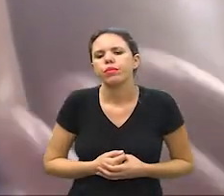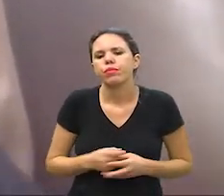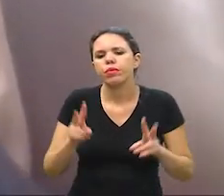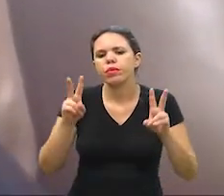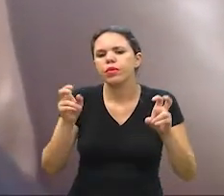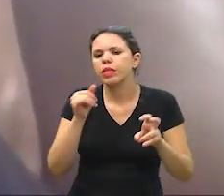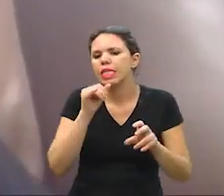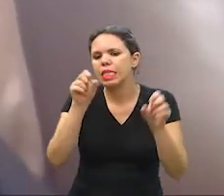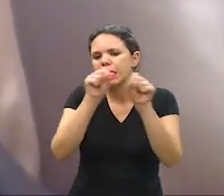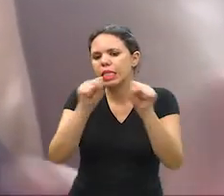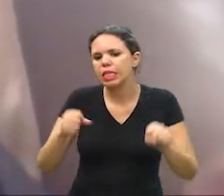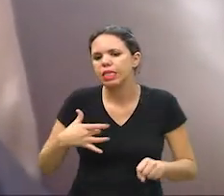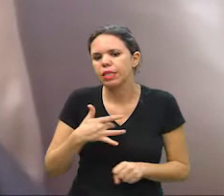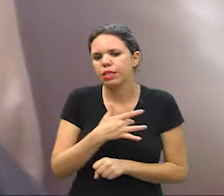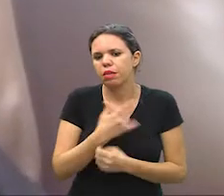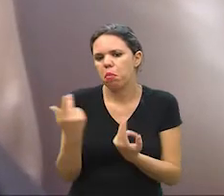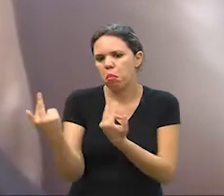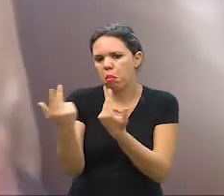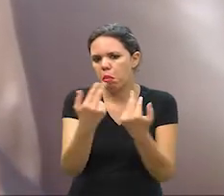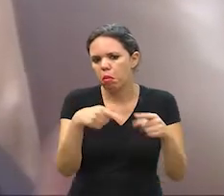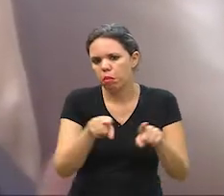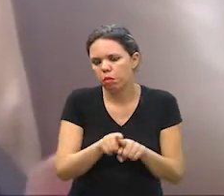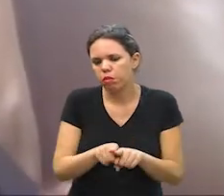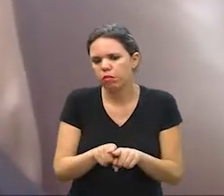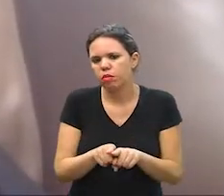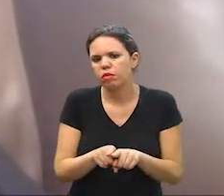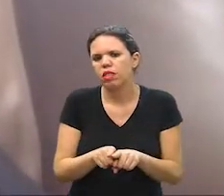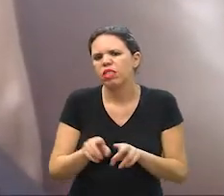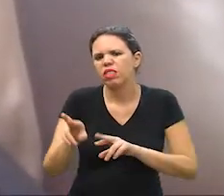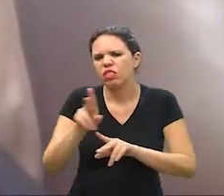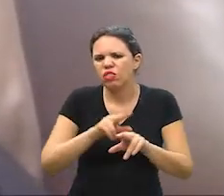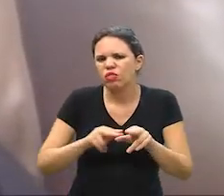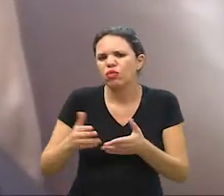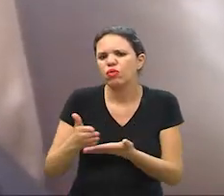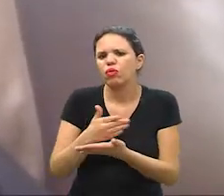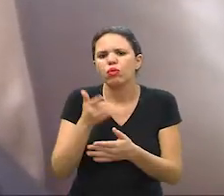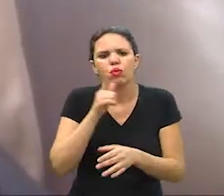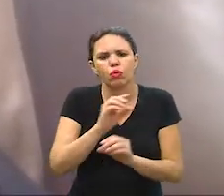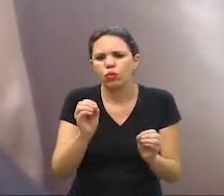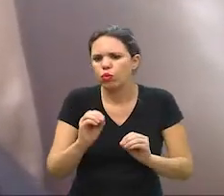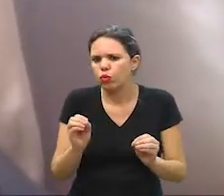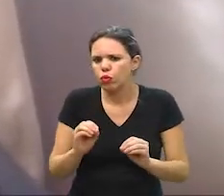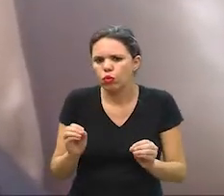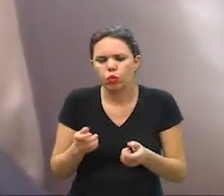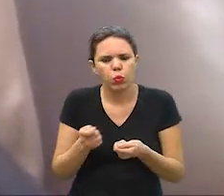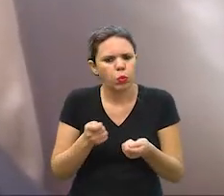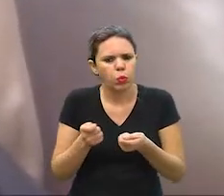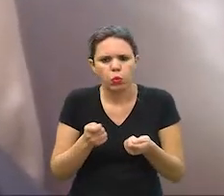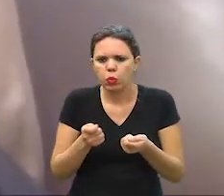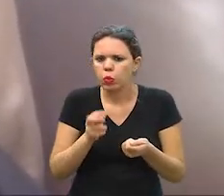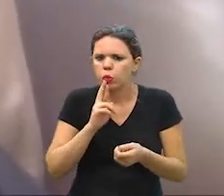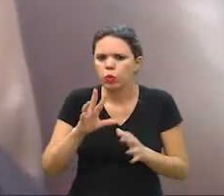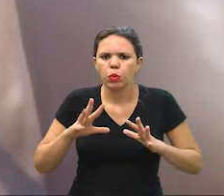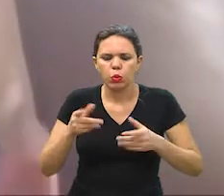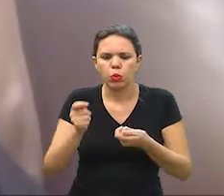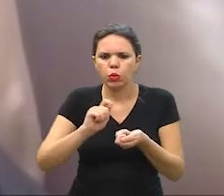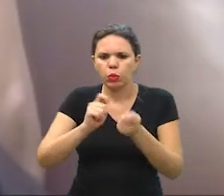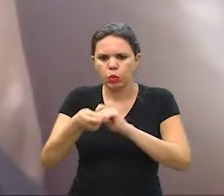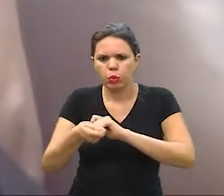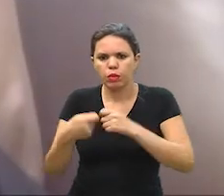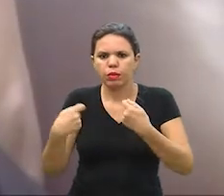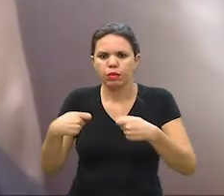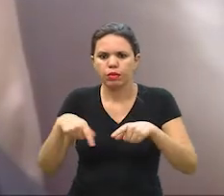de sistemas de saúde, a mesma coisa. Está tão fragmentado que você não consegue dar conta e responder adequadamente